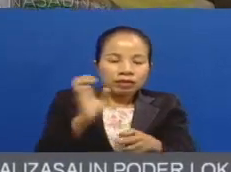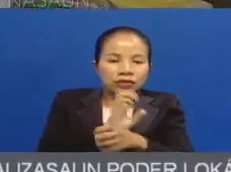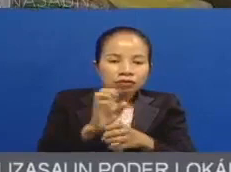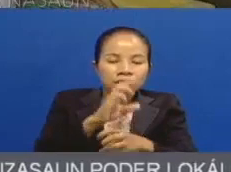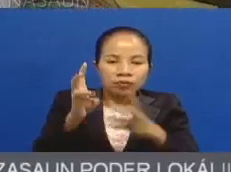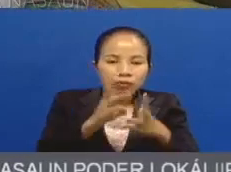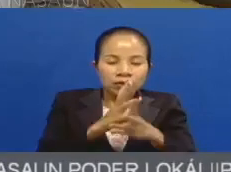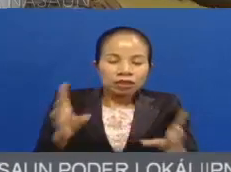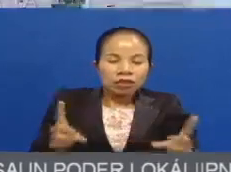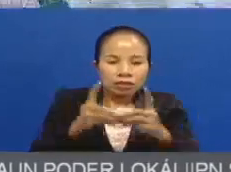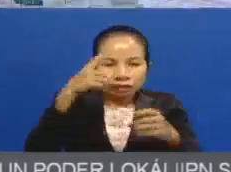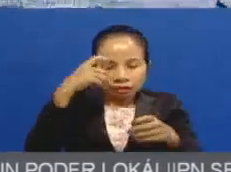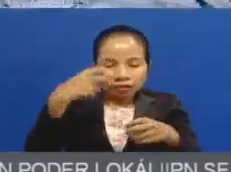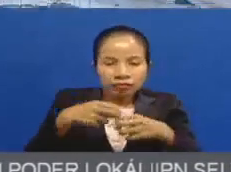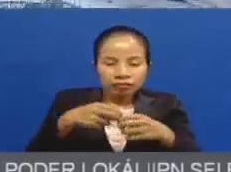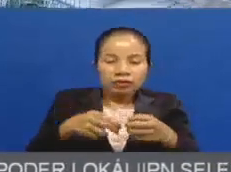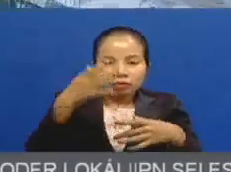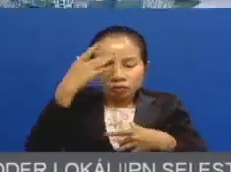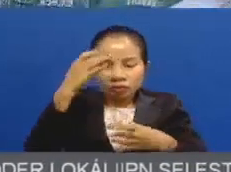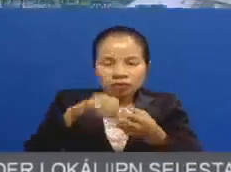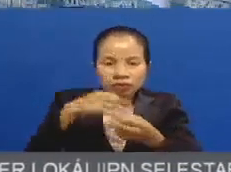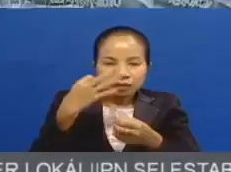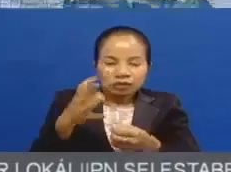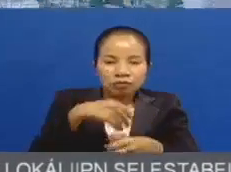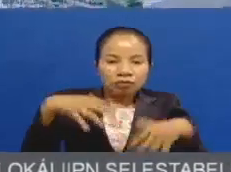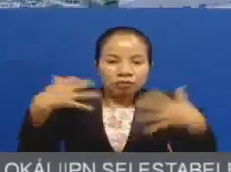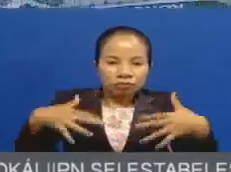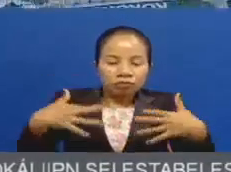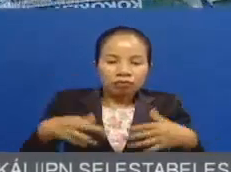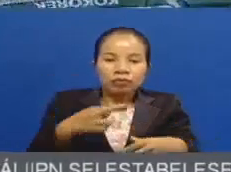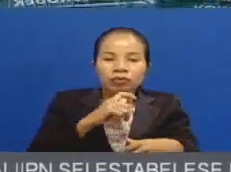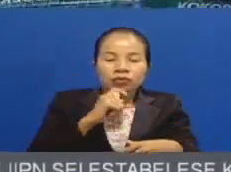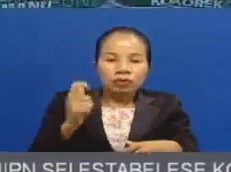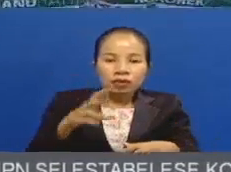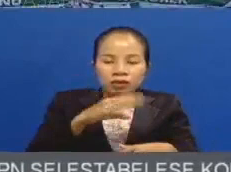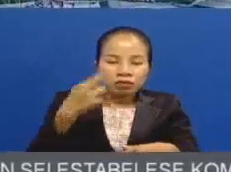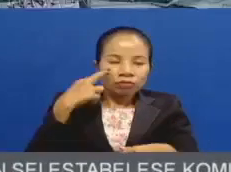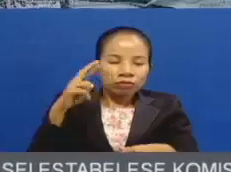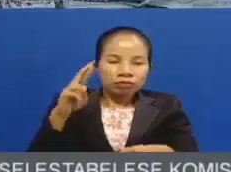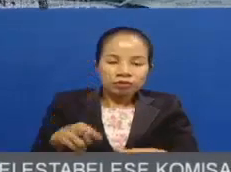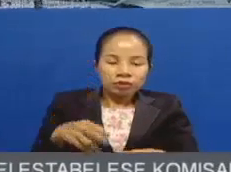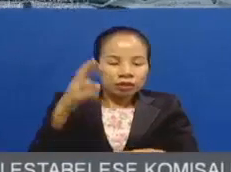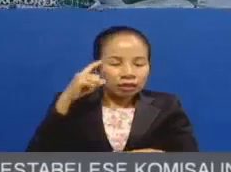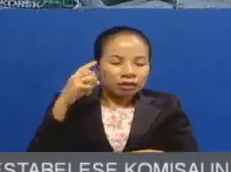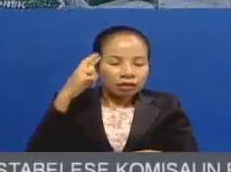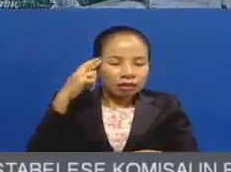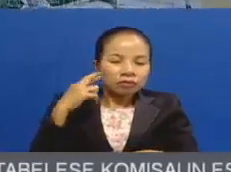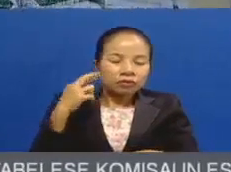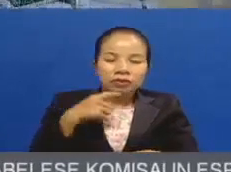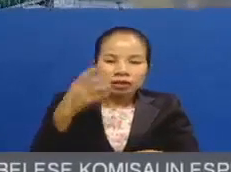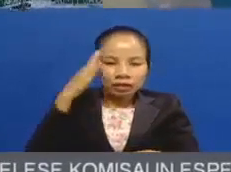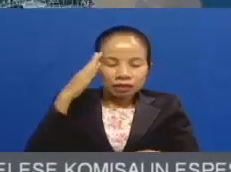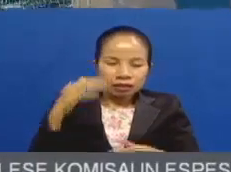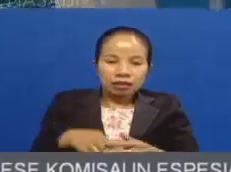acontece, também impacto se pandemia COVID-19 no funo entre Ucrânia no Rússia. Orta mos reconhece catac, porto